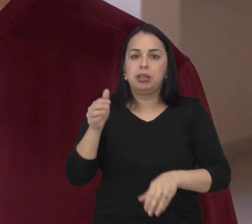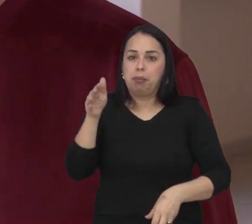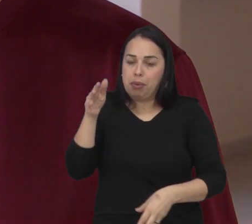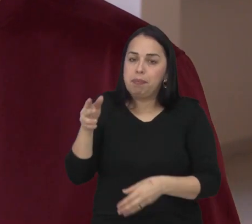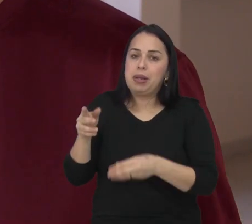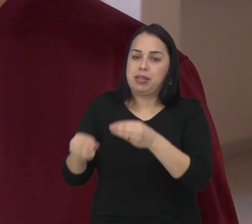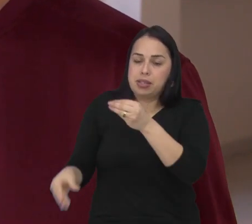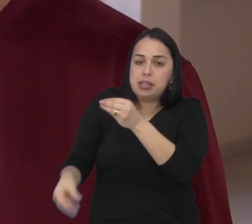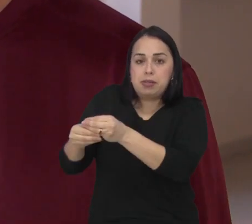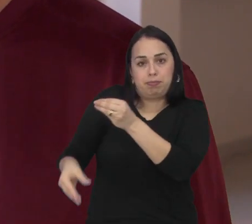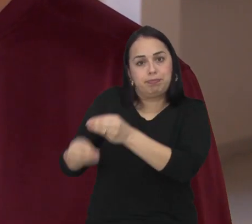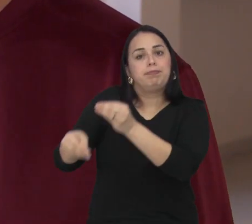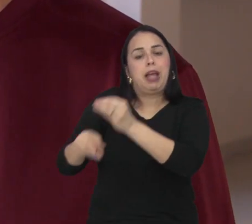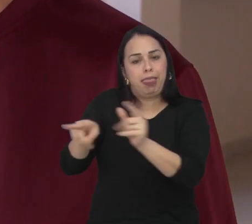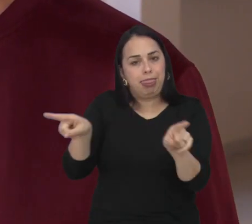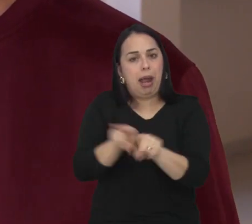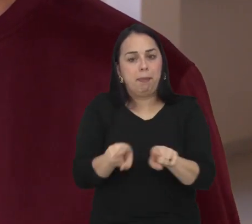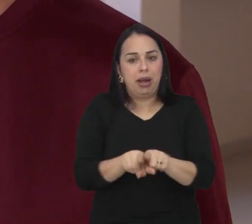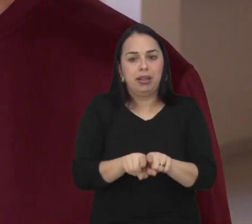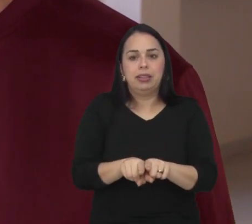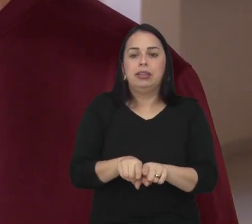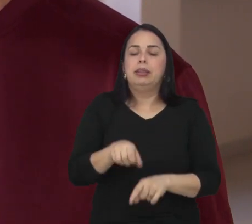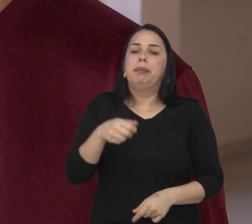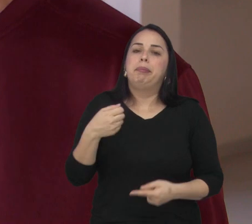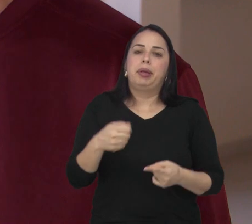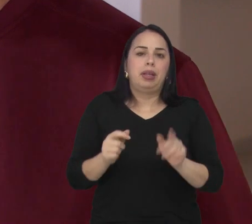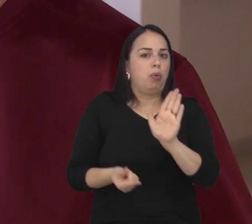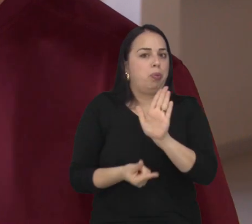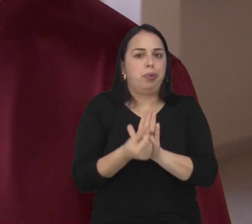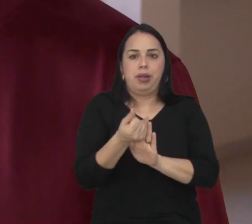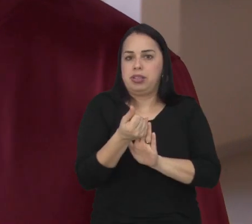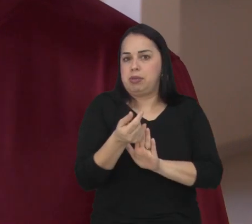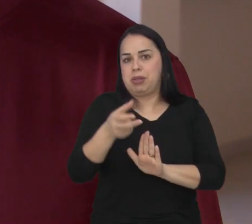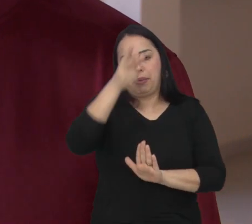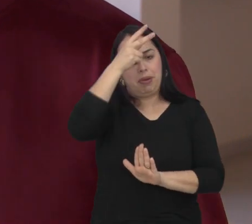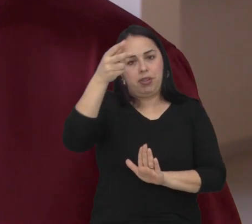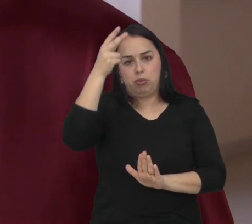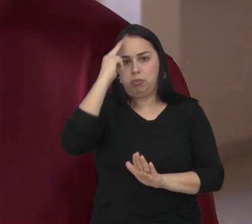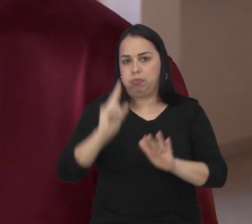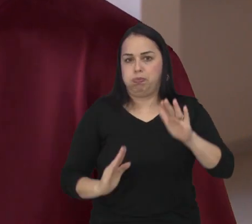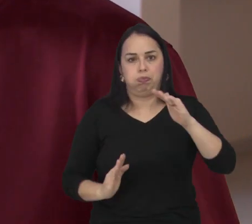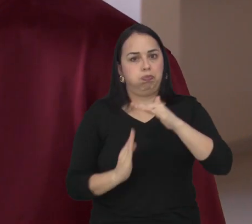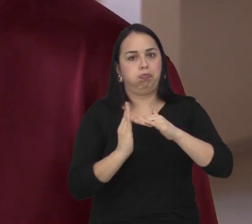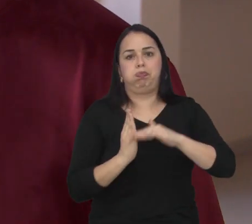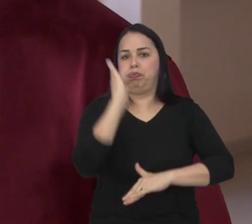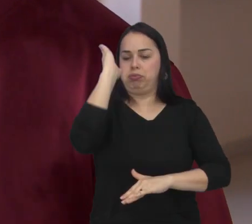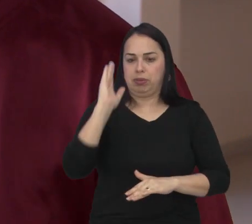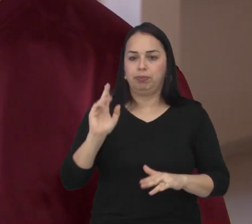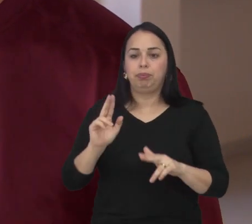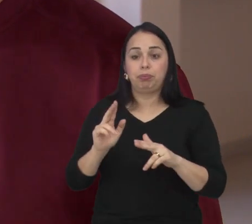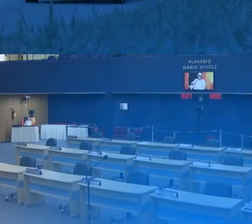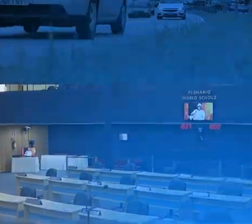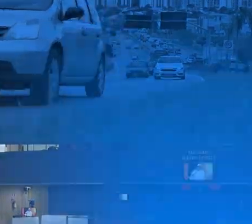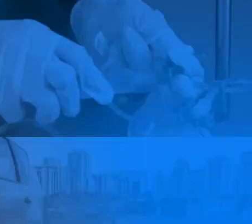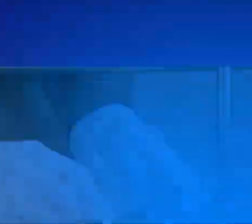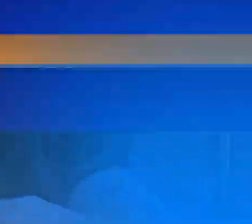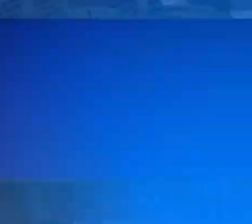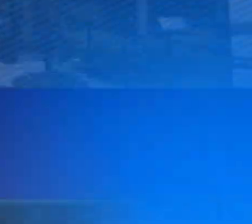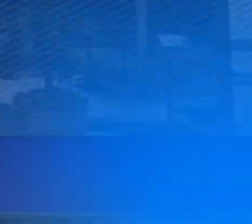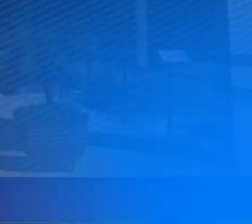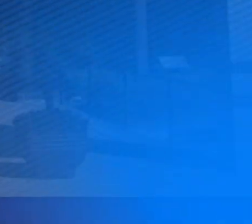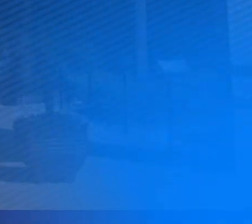ir mudando e recebendo os acréscimos também porque senão eh estour o orçamento municipal